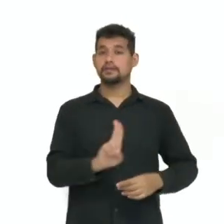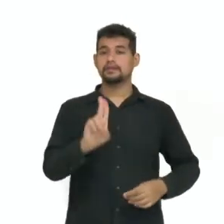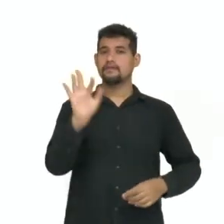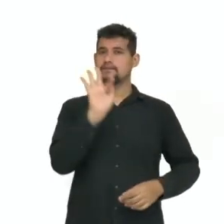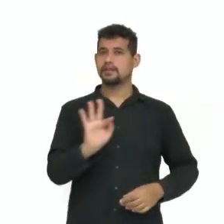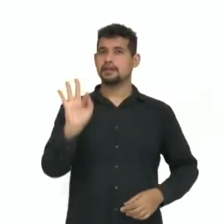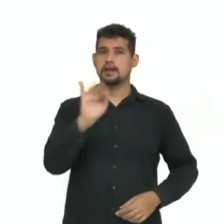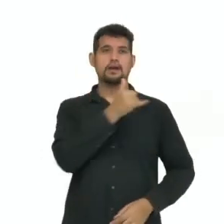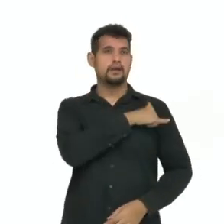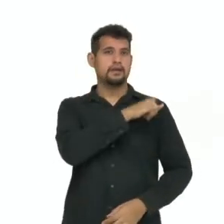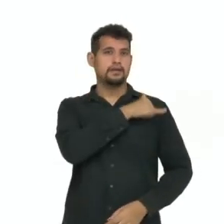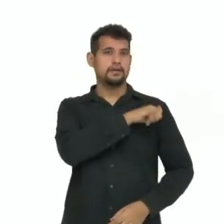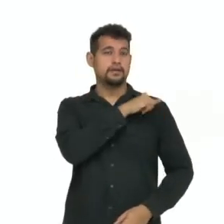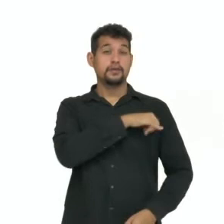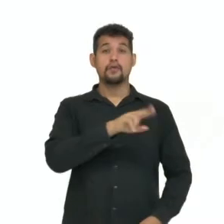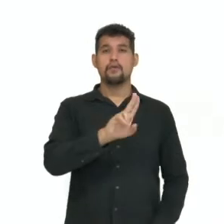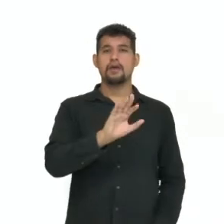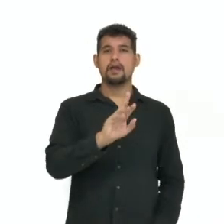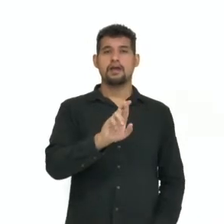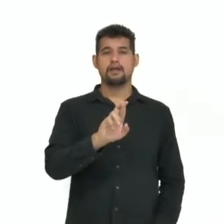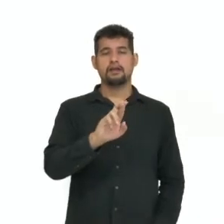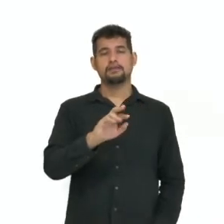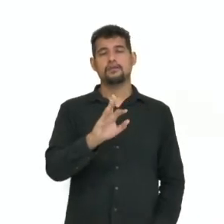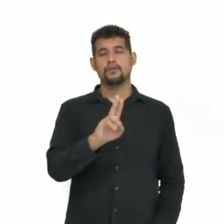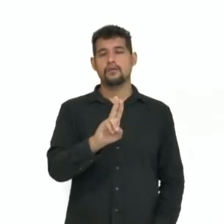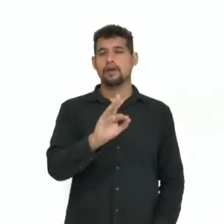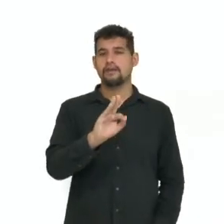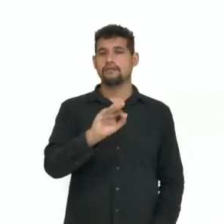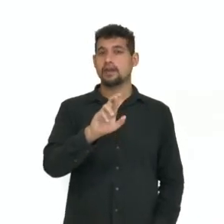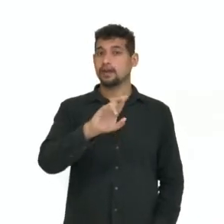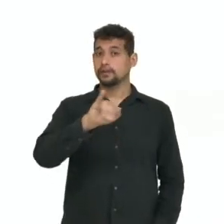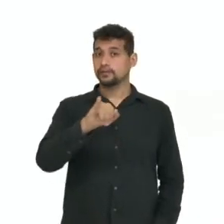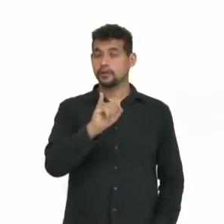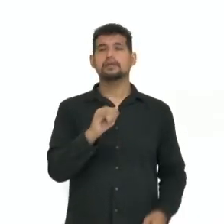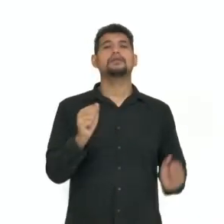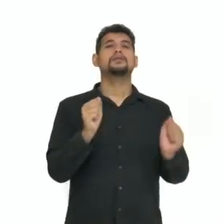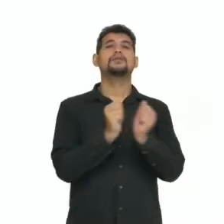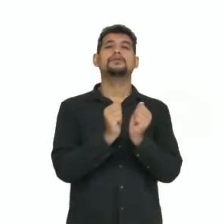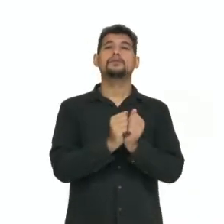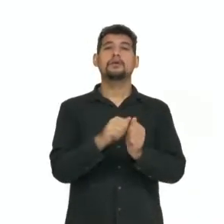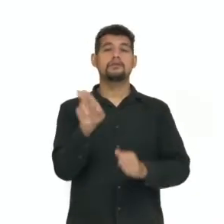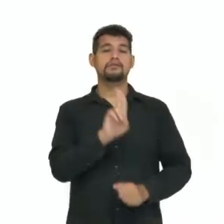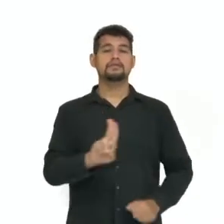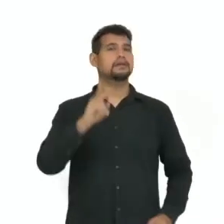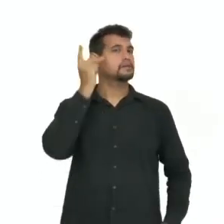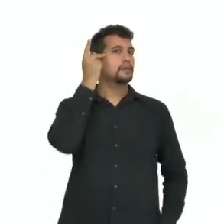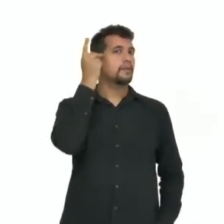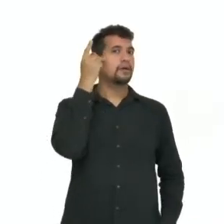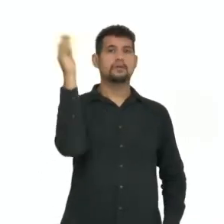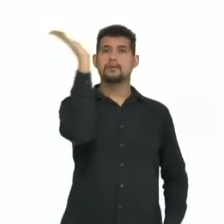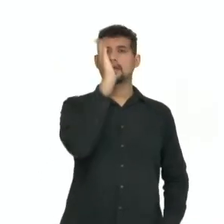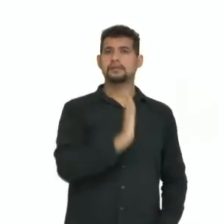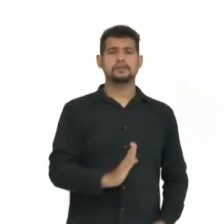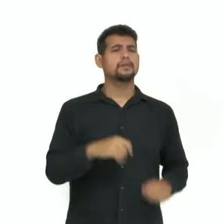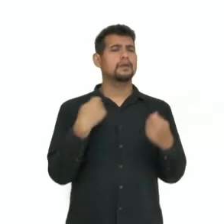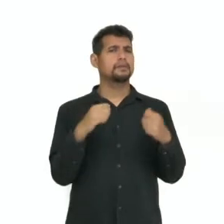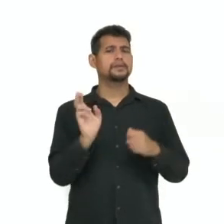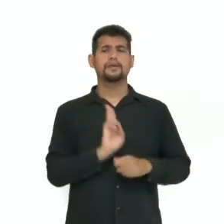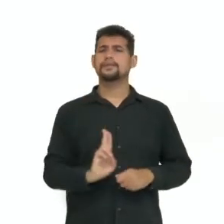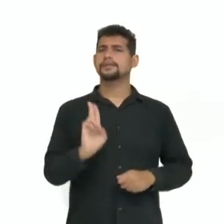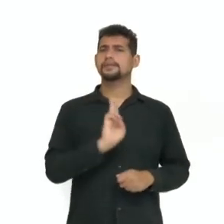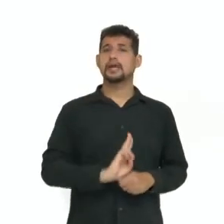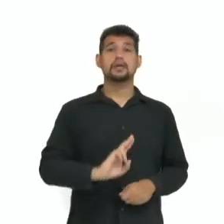Rio de Janeiro, em parceria com a Universidade de São Paulo, segundo o qual o Brasil precisa o quê?